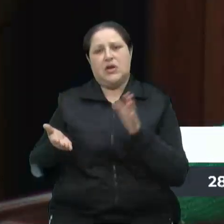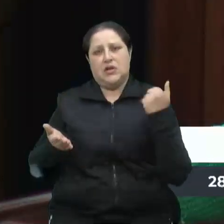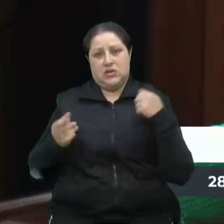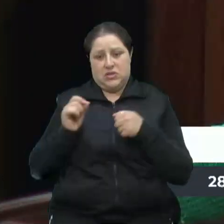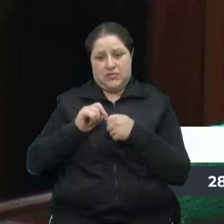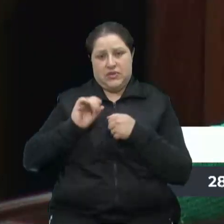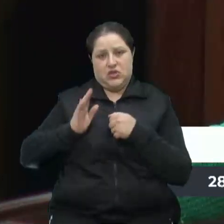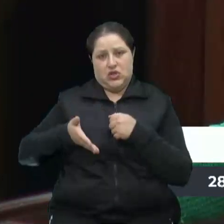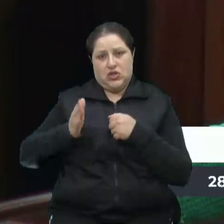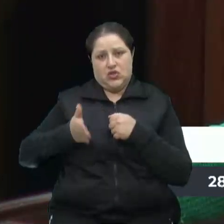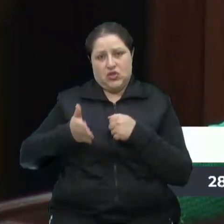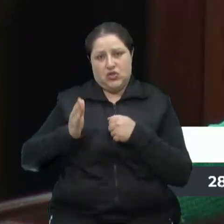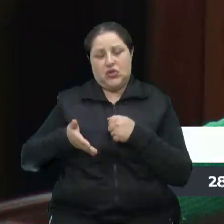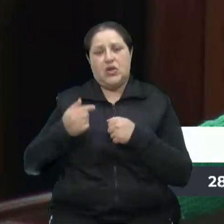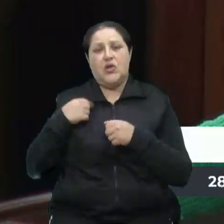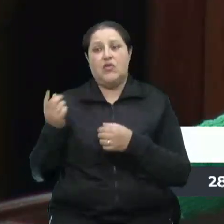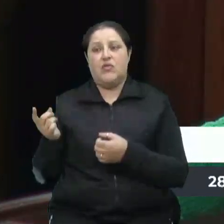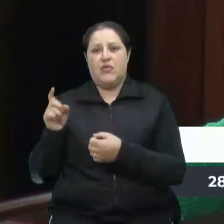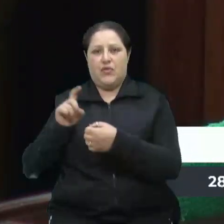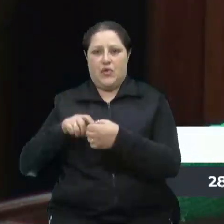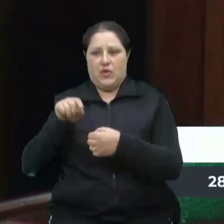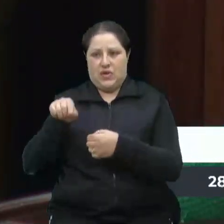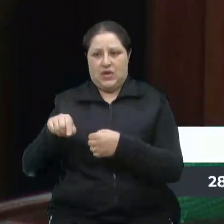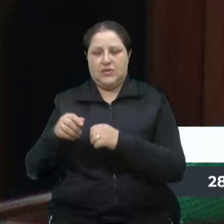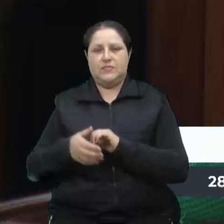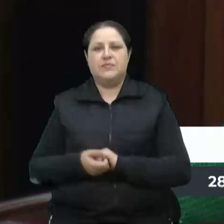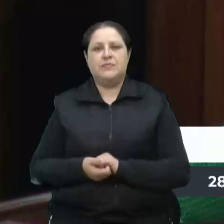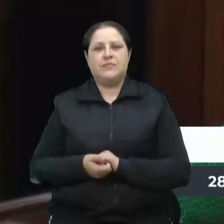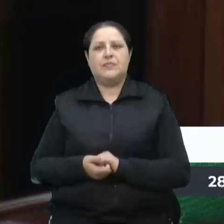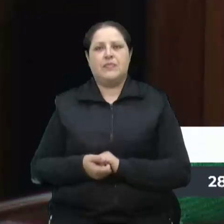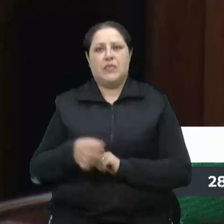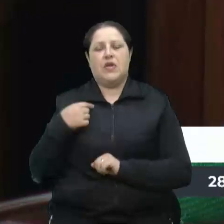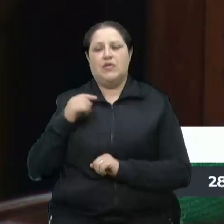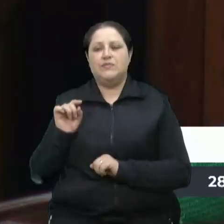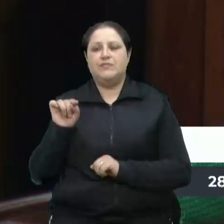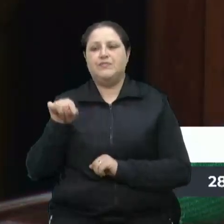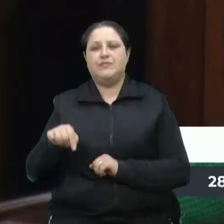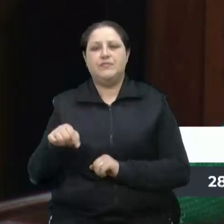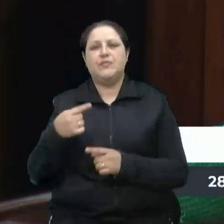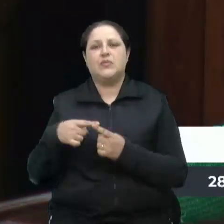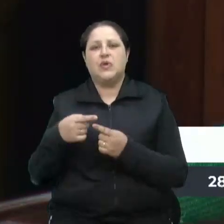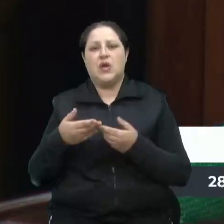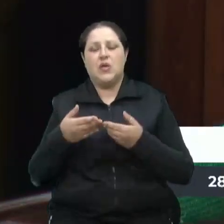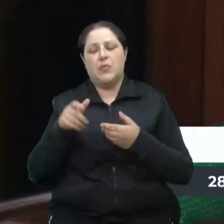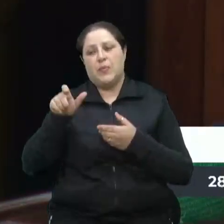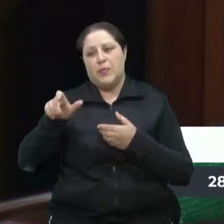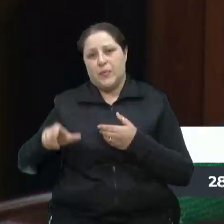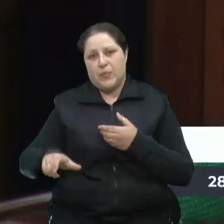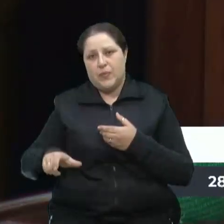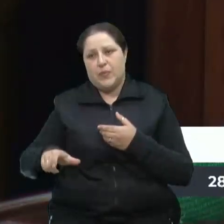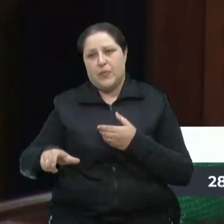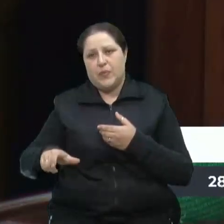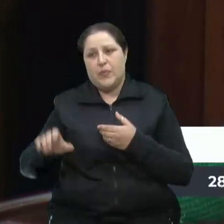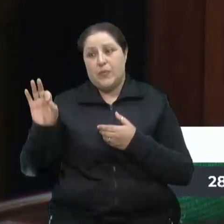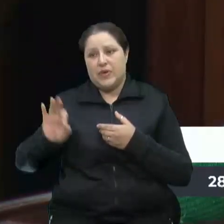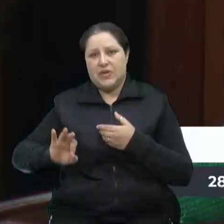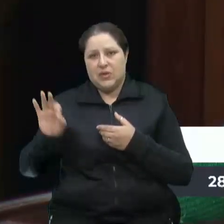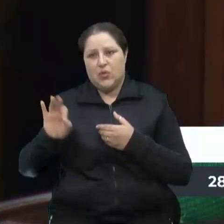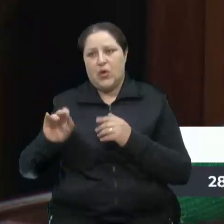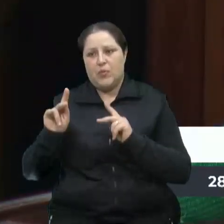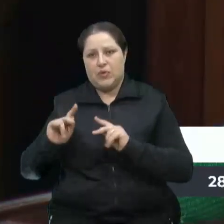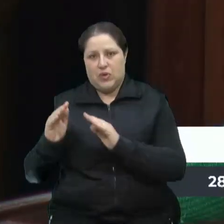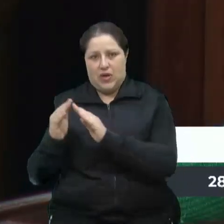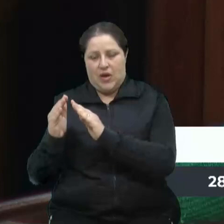vezes, retornei ao Campos da Serra. Dessa vez, porque fui convidada por uma parcela de moradores